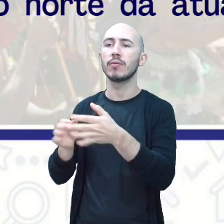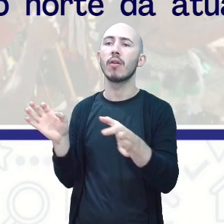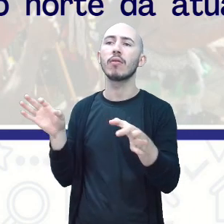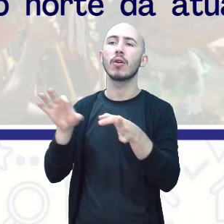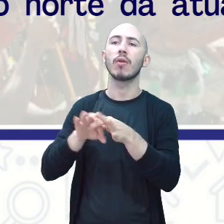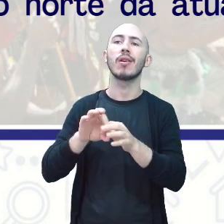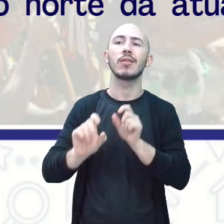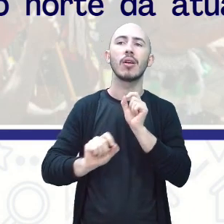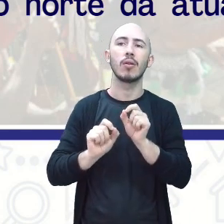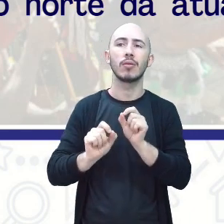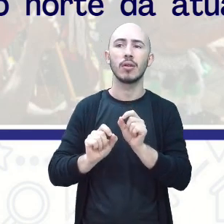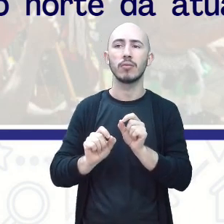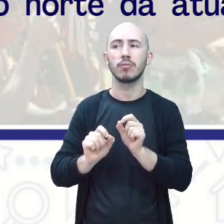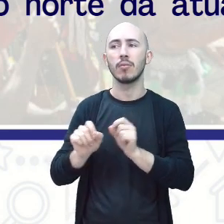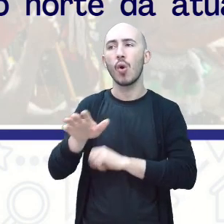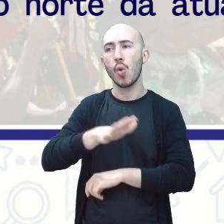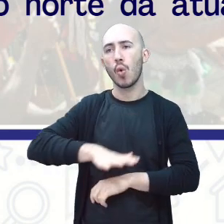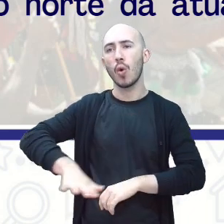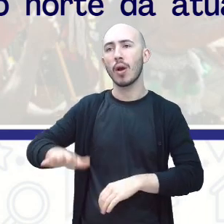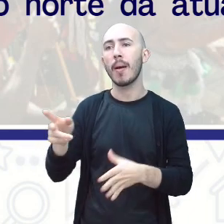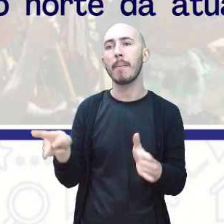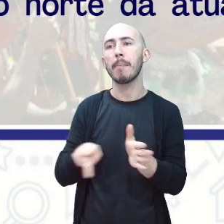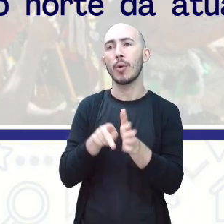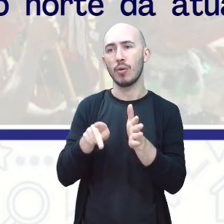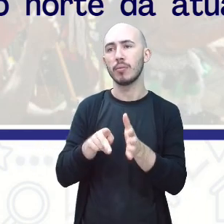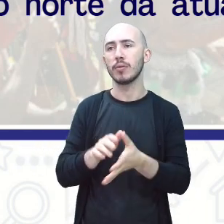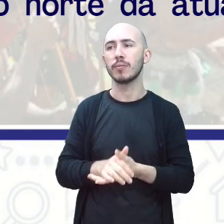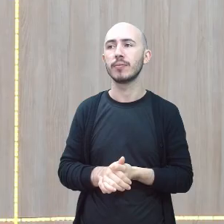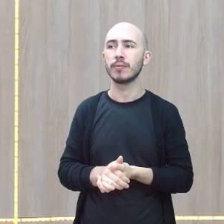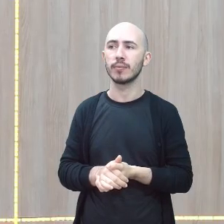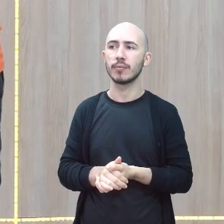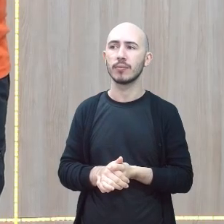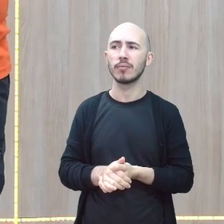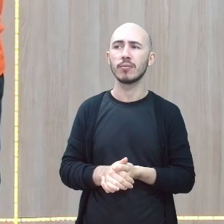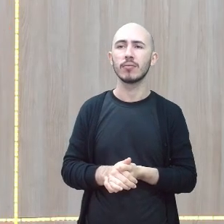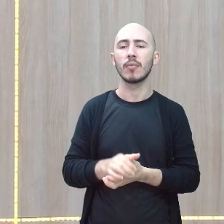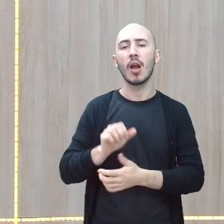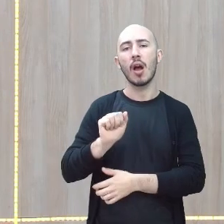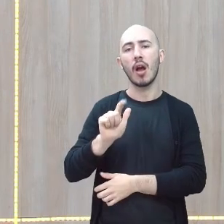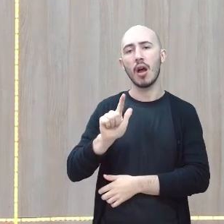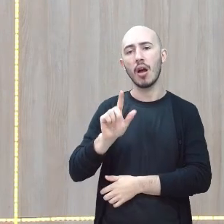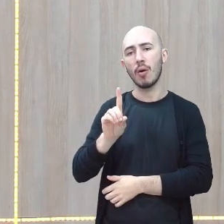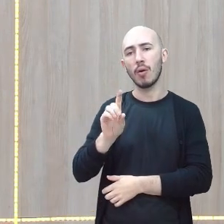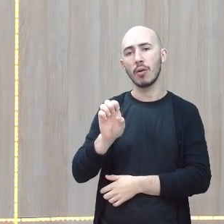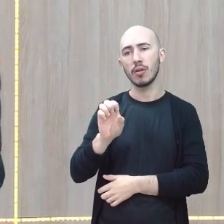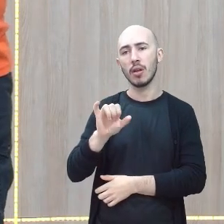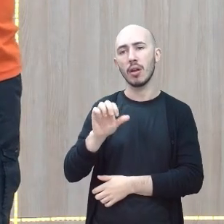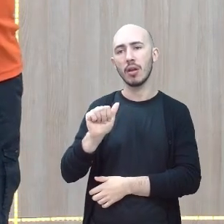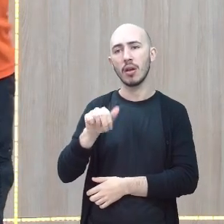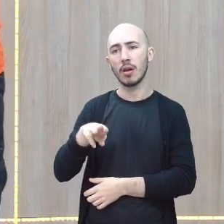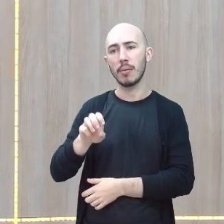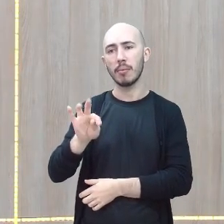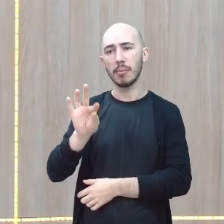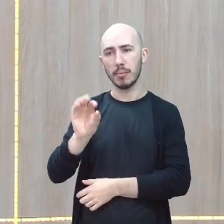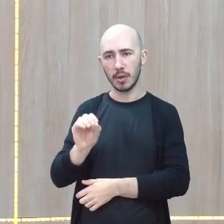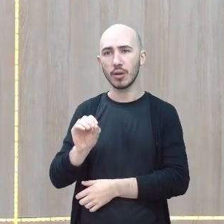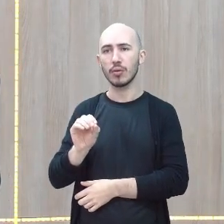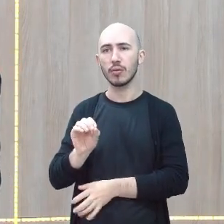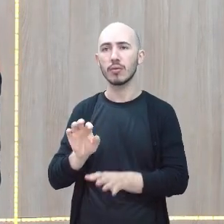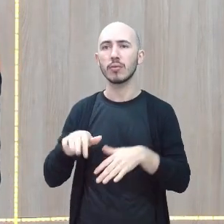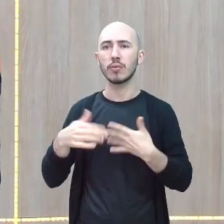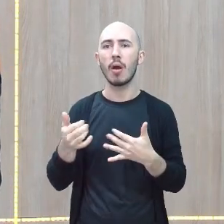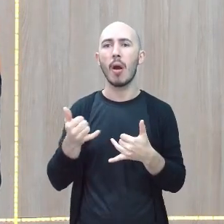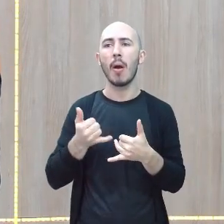aldeamento, né, que originaria o núcleo urbano de Águas Belas. Veja, o que era o aldeamento? O aldeamento, assim como as missões,